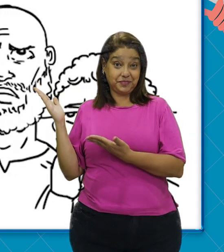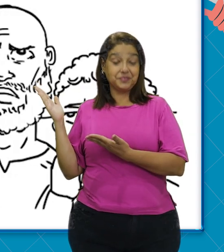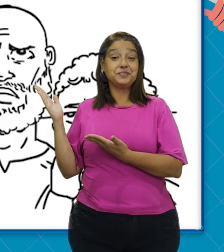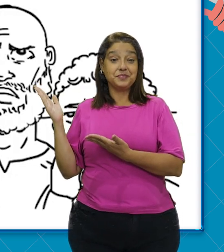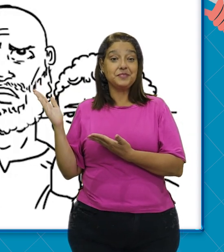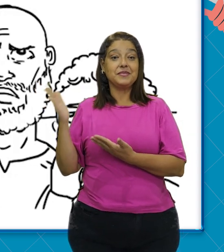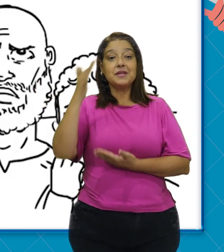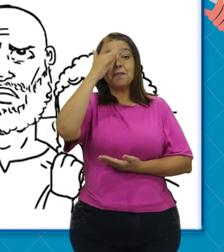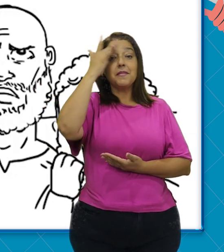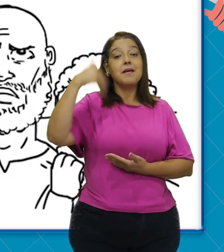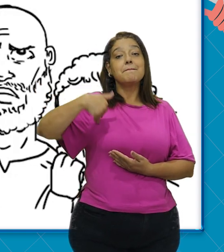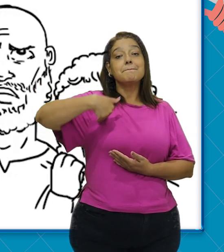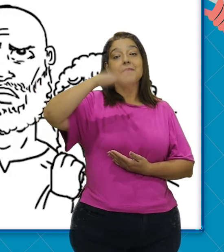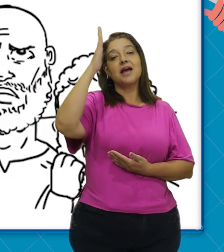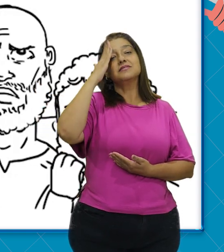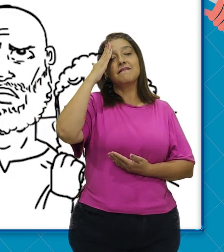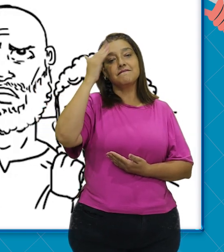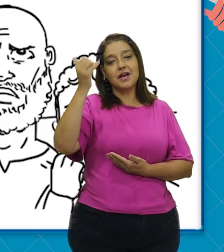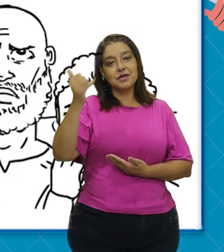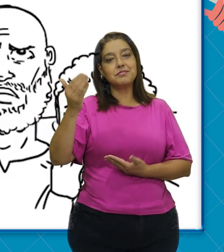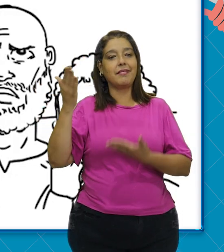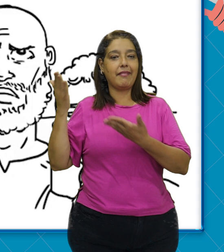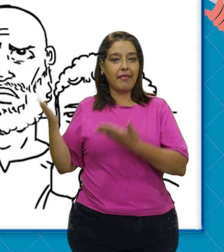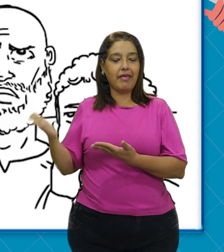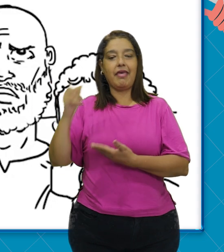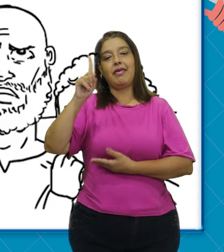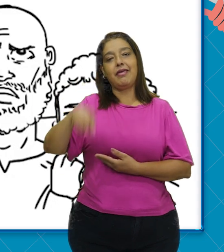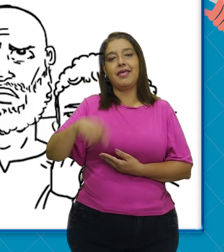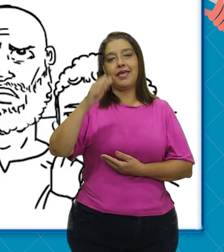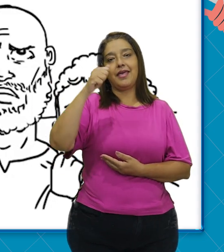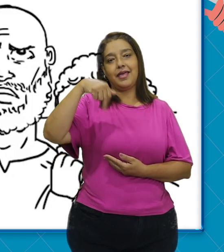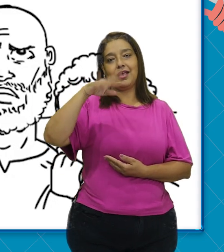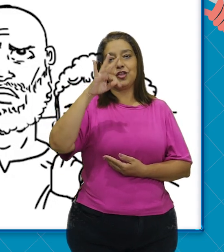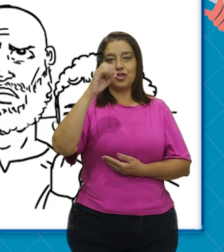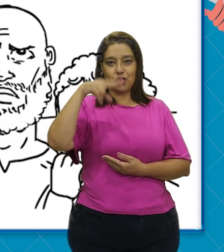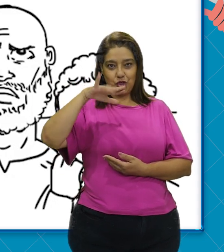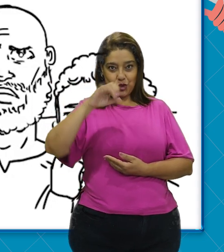messianismo, e o cara mais famoso foi o nosso Antônio Conselheiro.